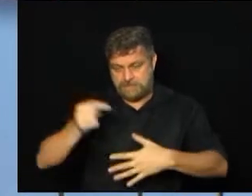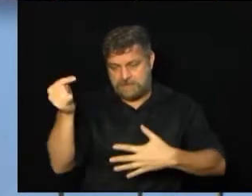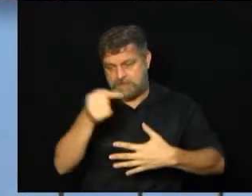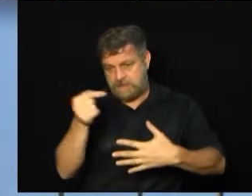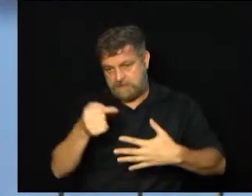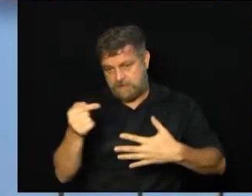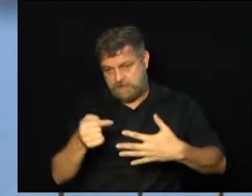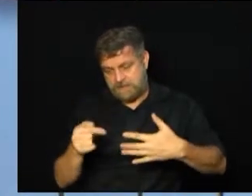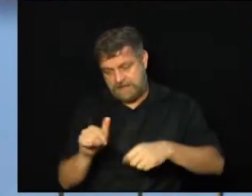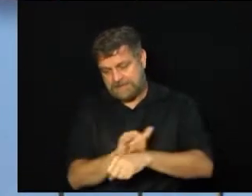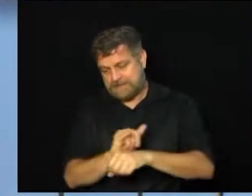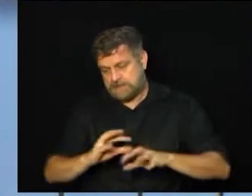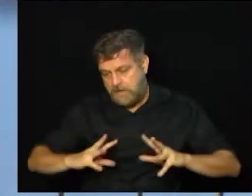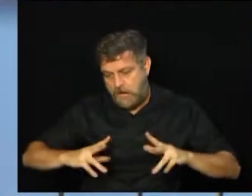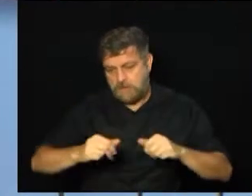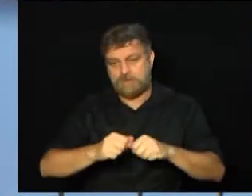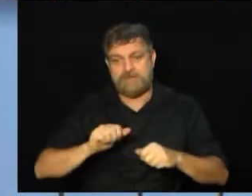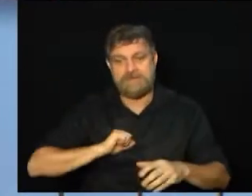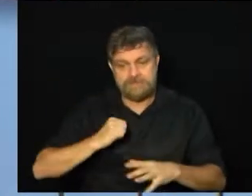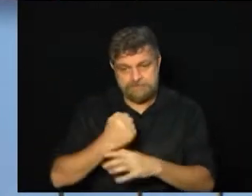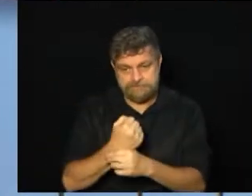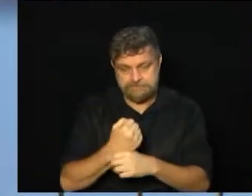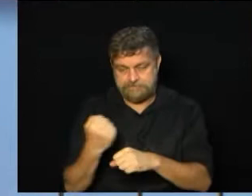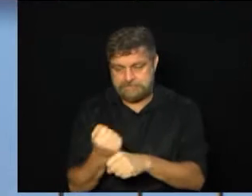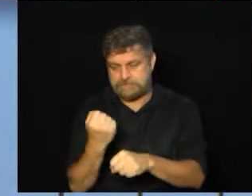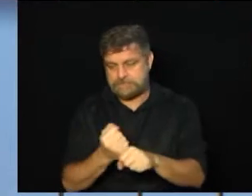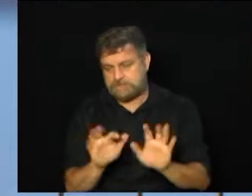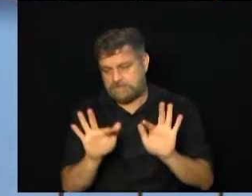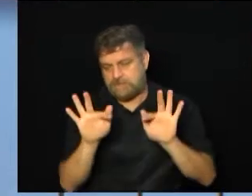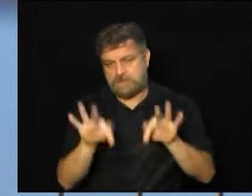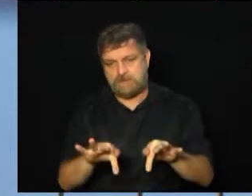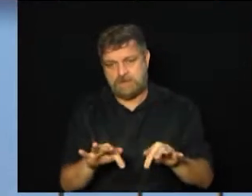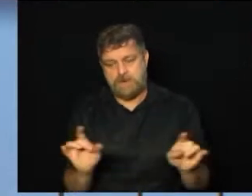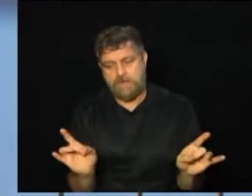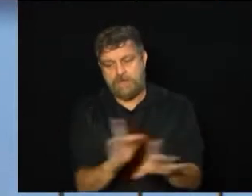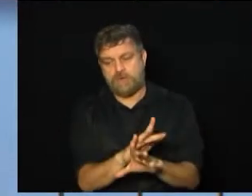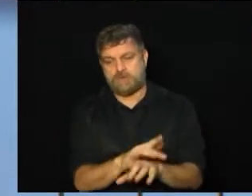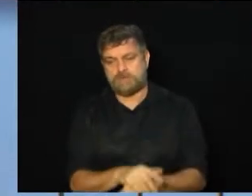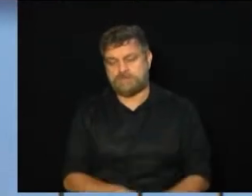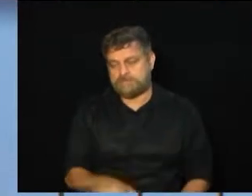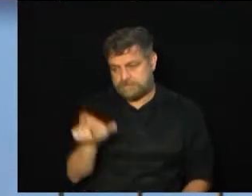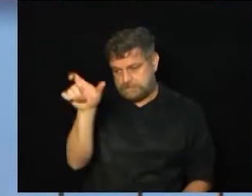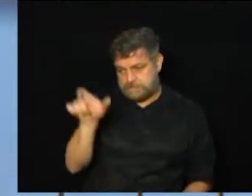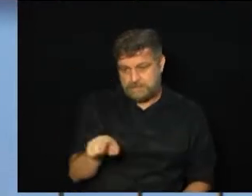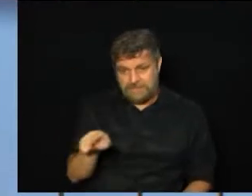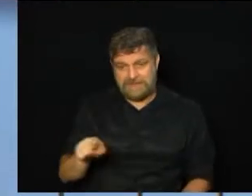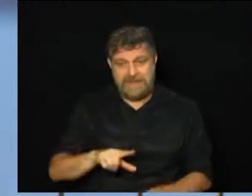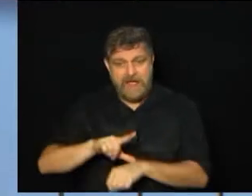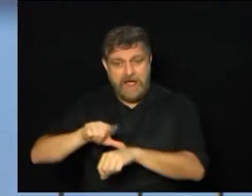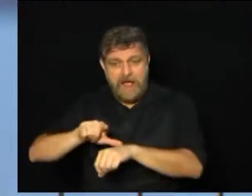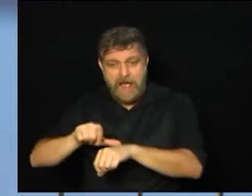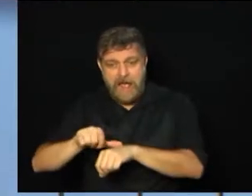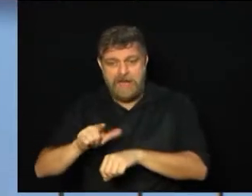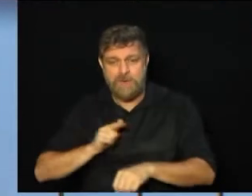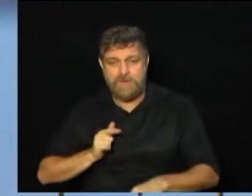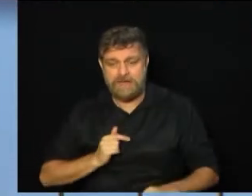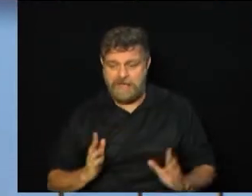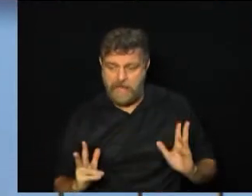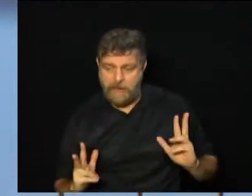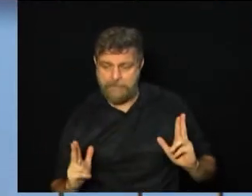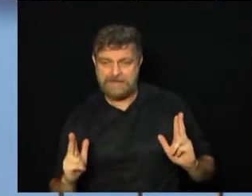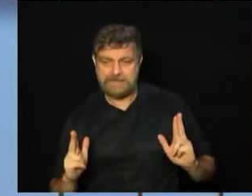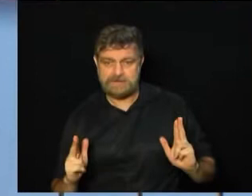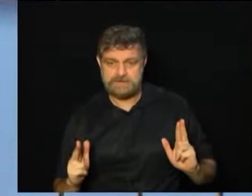medidas necessárias para garantir que a obra seja finalizada. No caso em questão, o atraso refere-se ao trecho